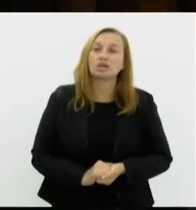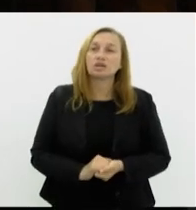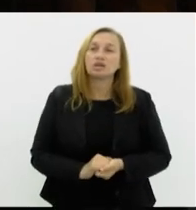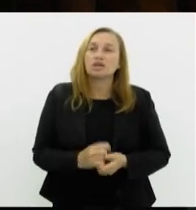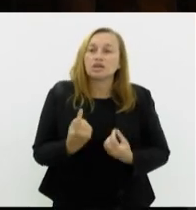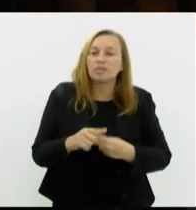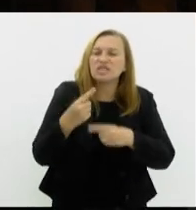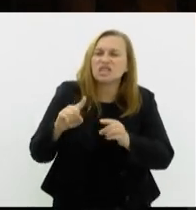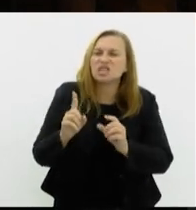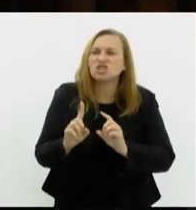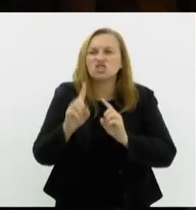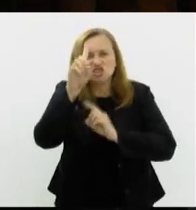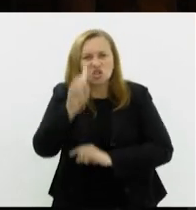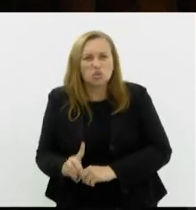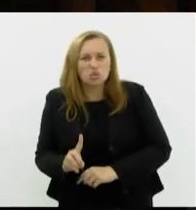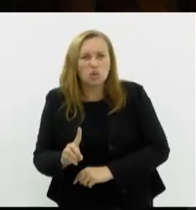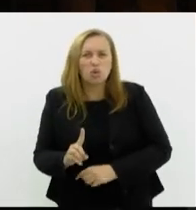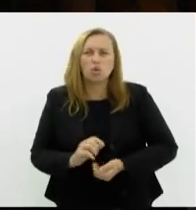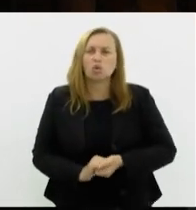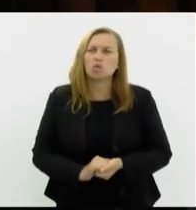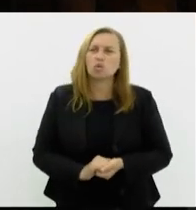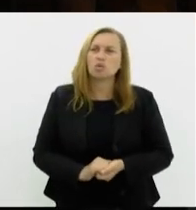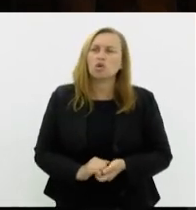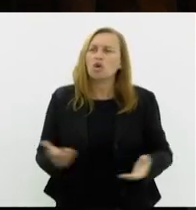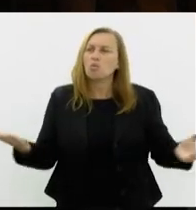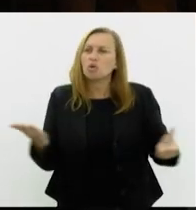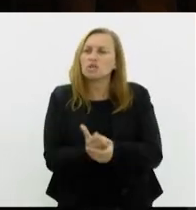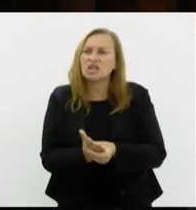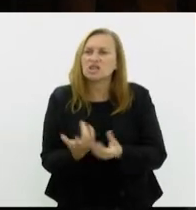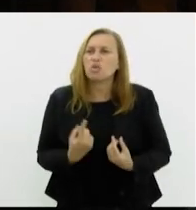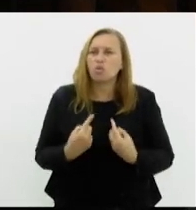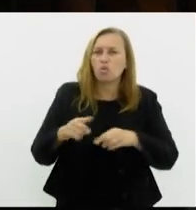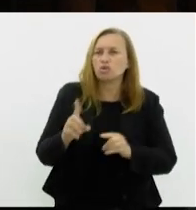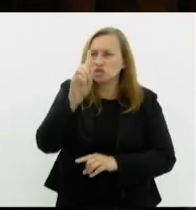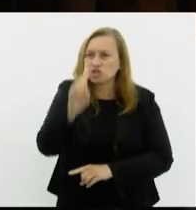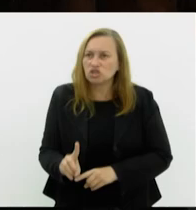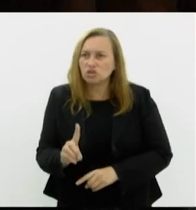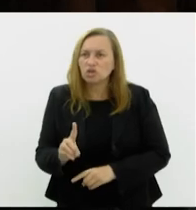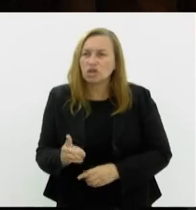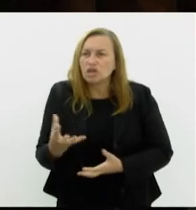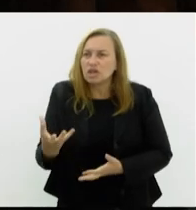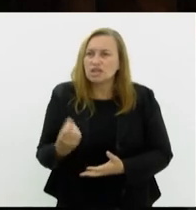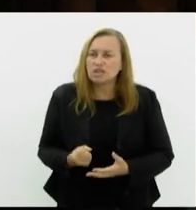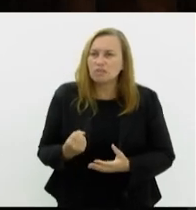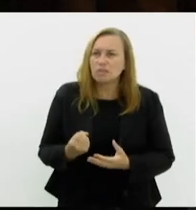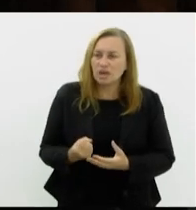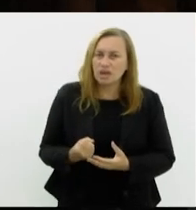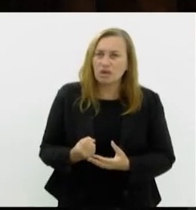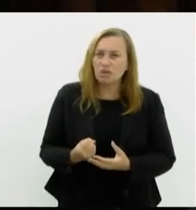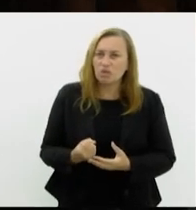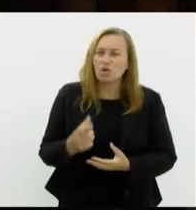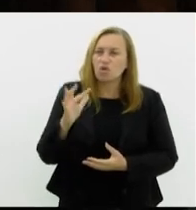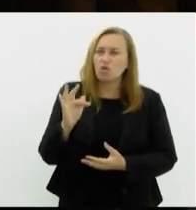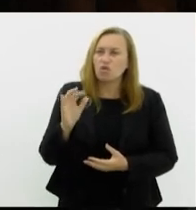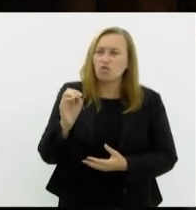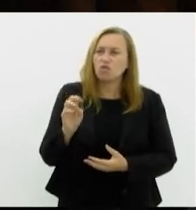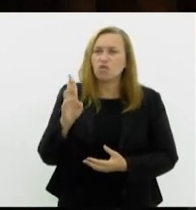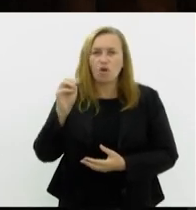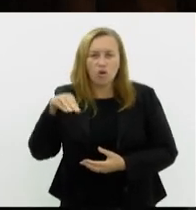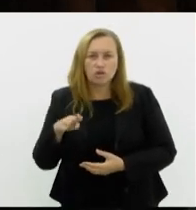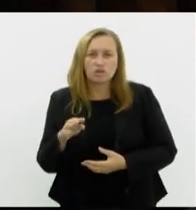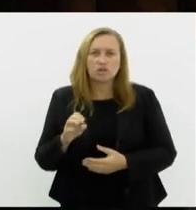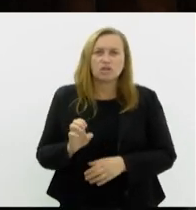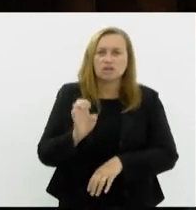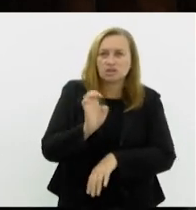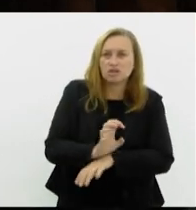perseguindo o diretor. Abriu um processo contra um diretor que recebeu na escola dele o Fórum Estadual de Educação, um órgão que faz